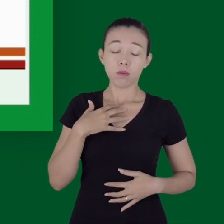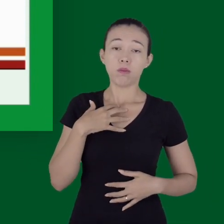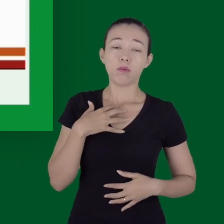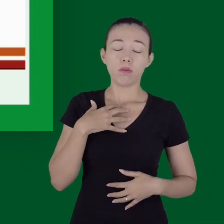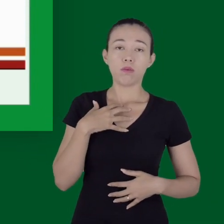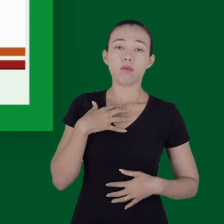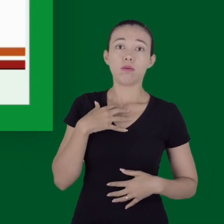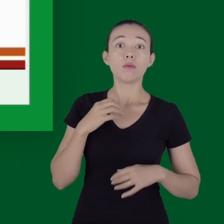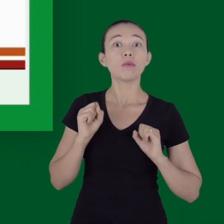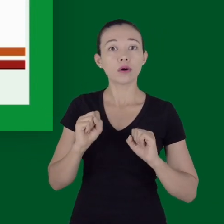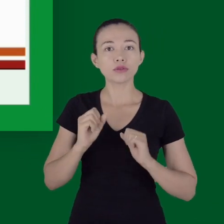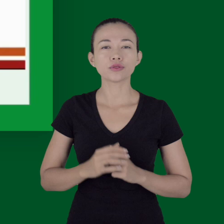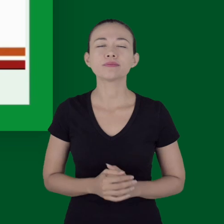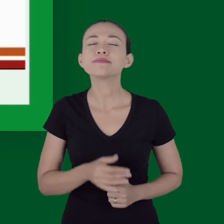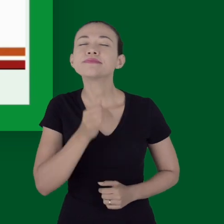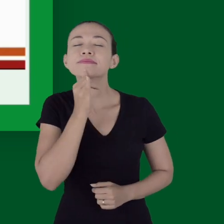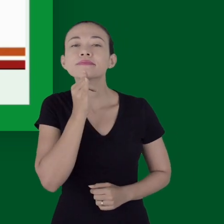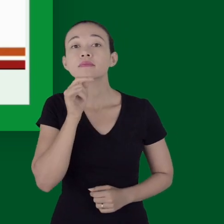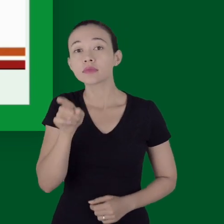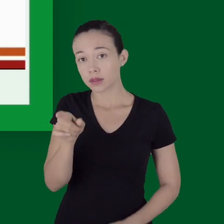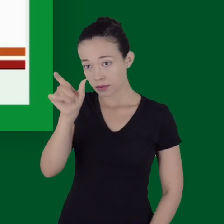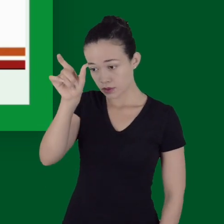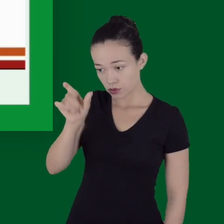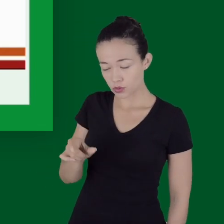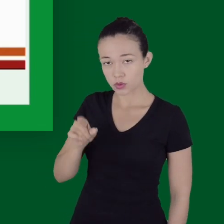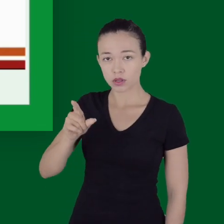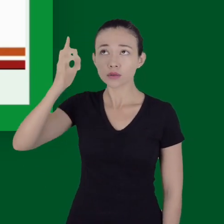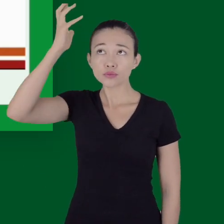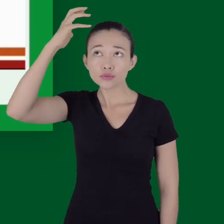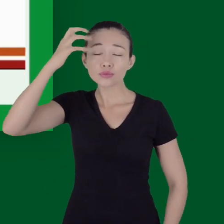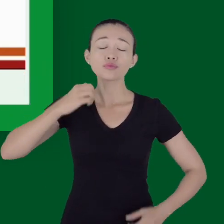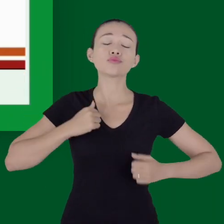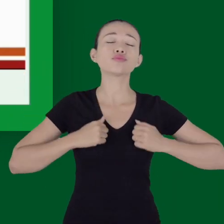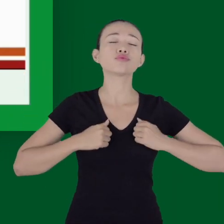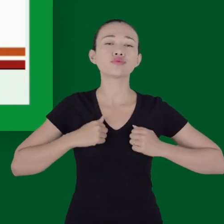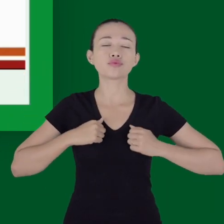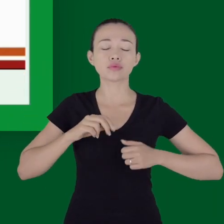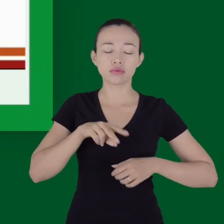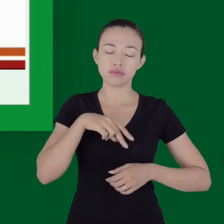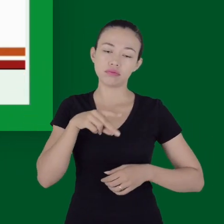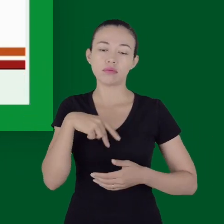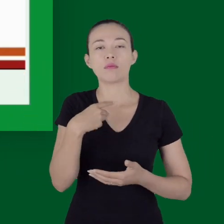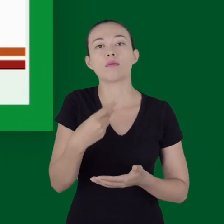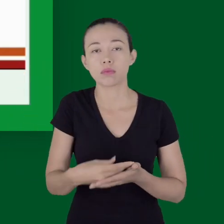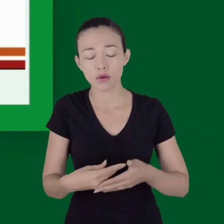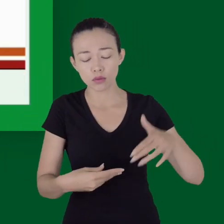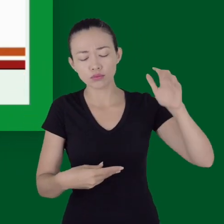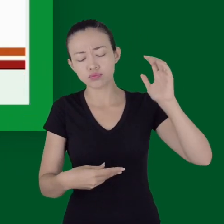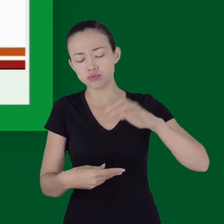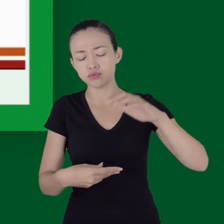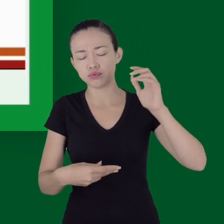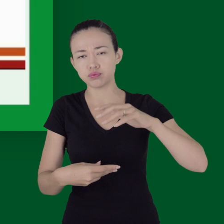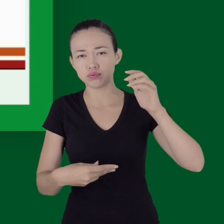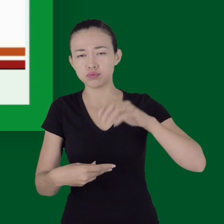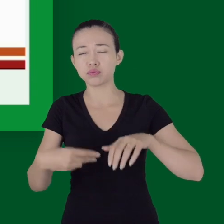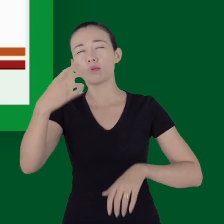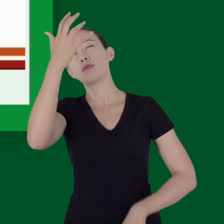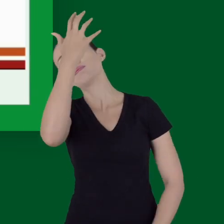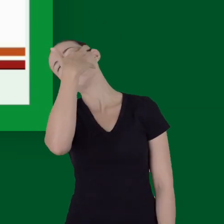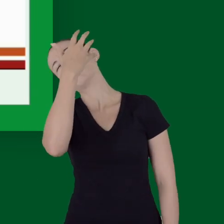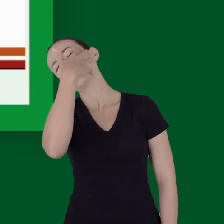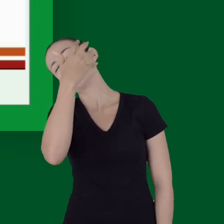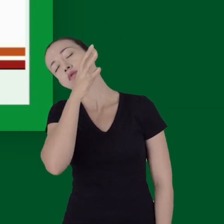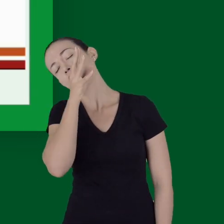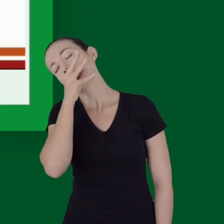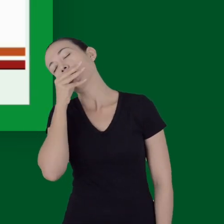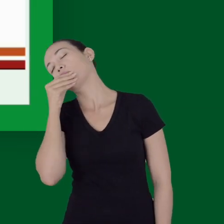se não forem retirados daquela situação, se houver aspiração daquele líquido, podem sim sofrer esse processo de